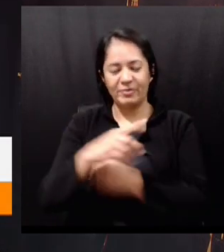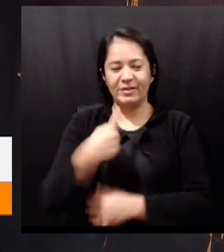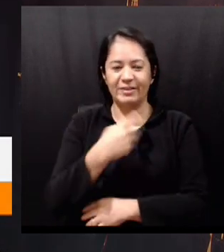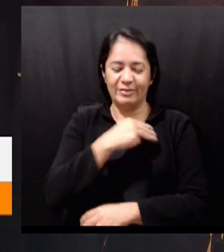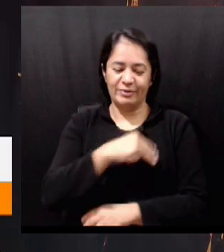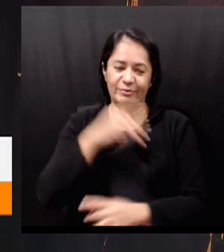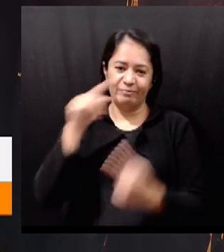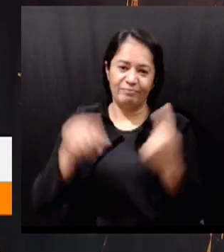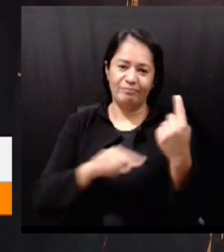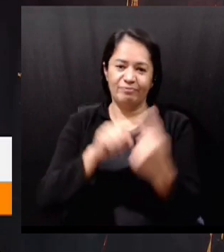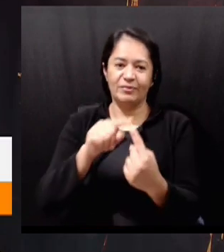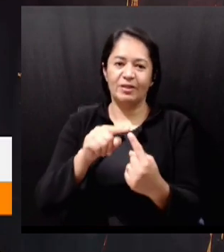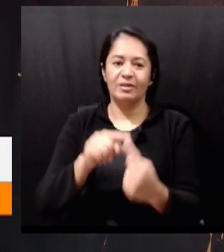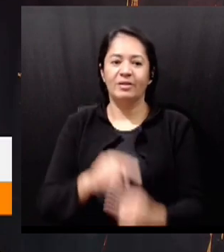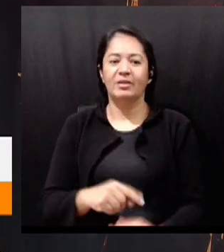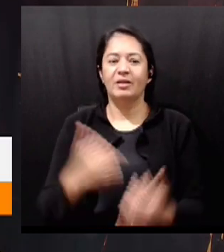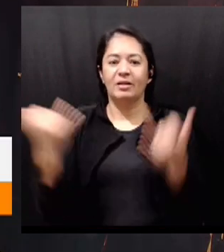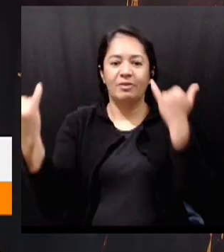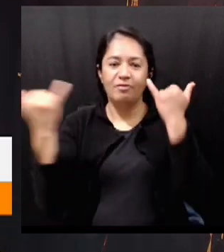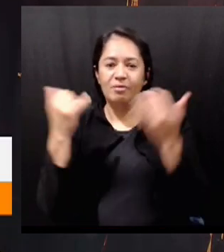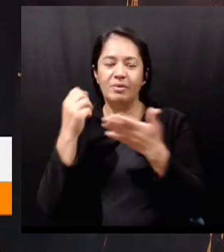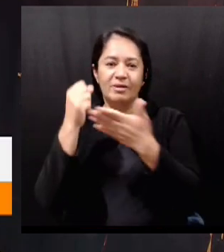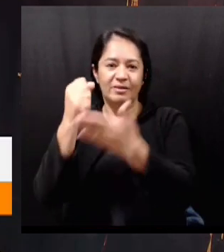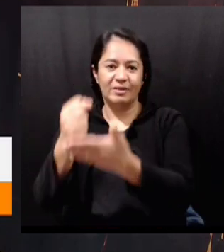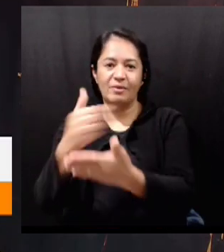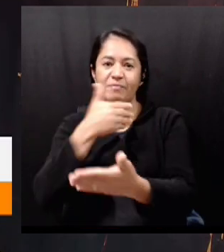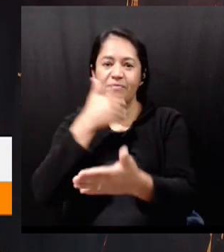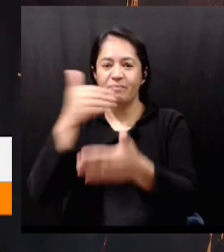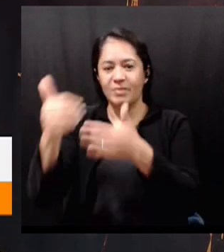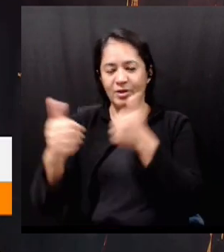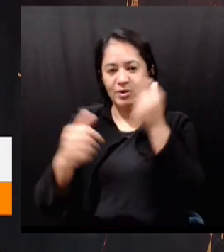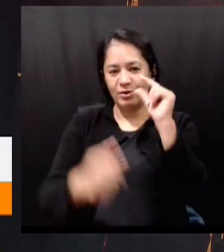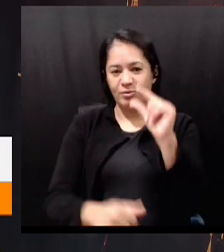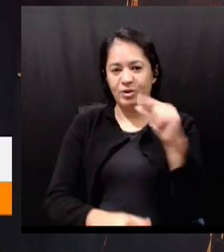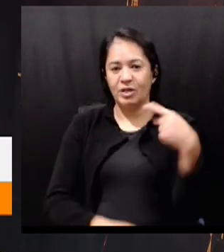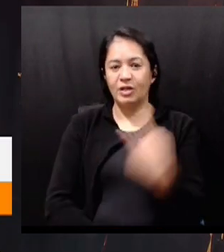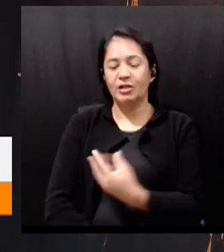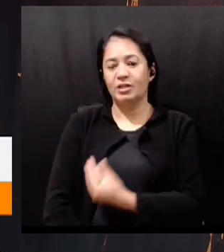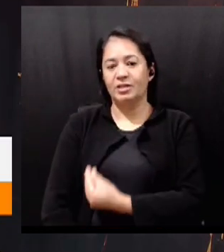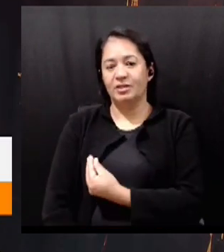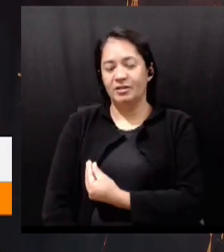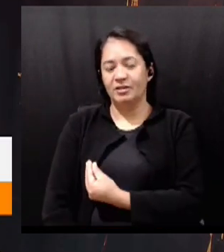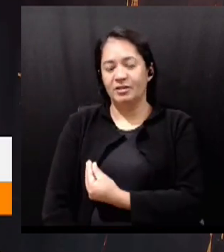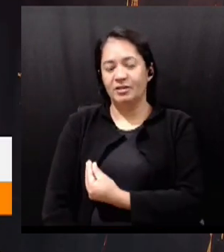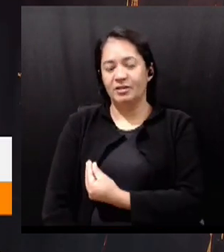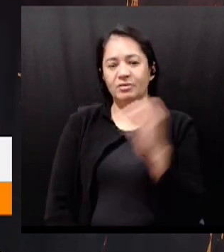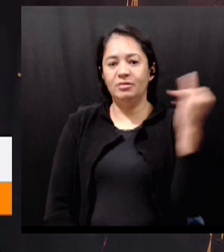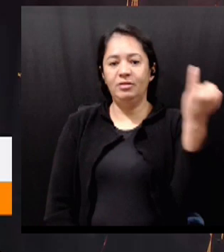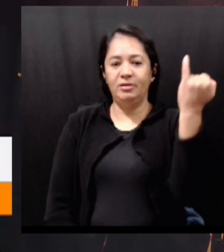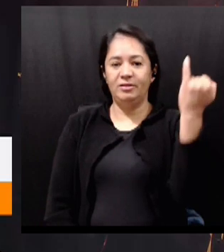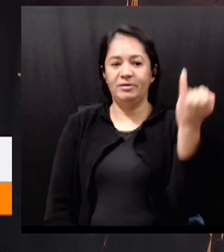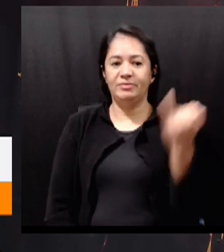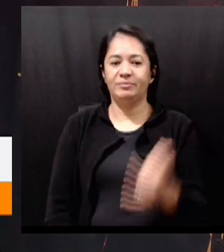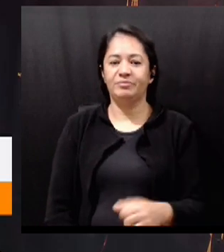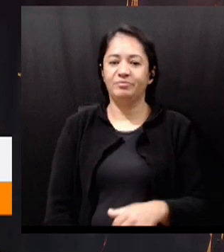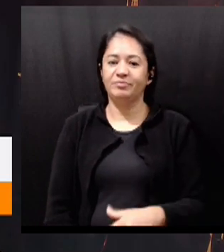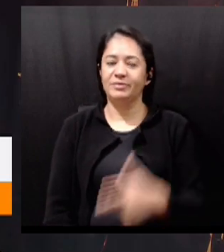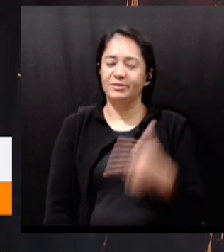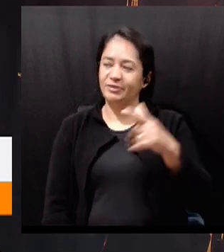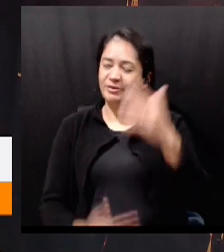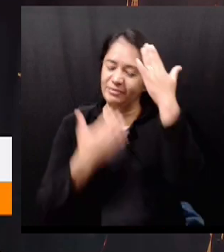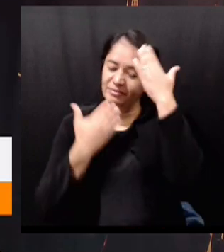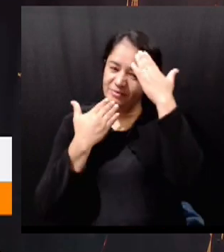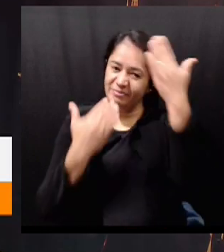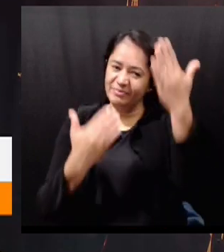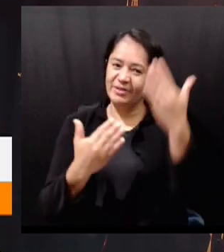levar essa informação, de melhorar um pouquinho a nossa vida, né? Isso é muito importante. Mais uma vez, muito obrigada, viu? Um excelente final de